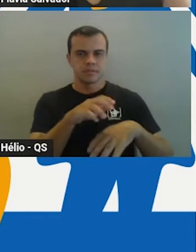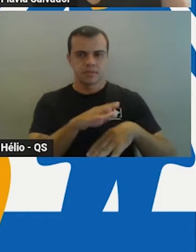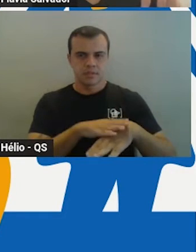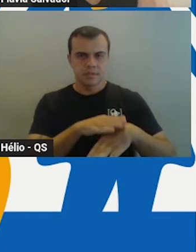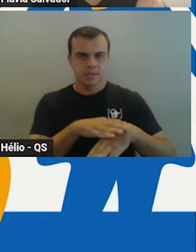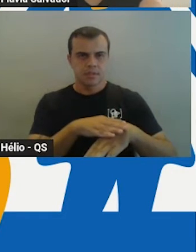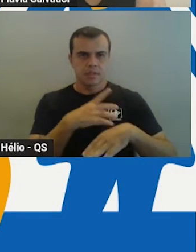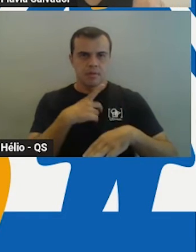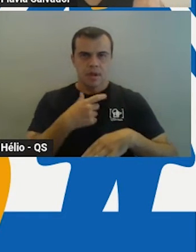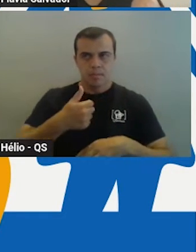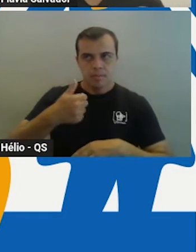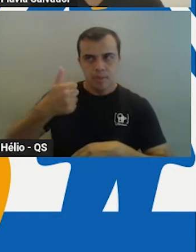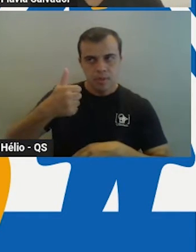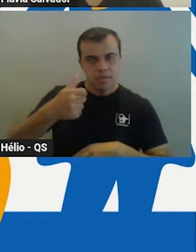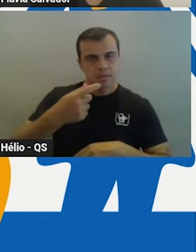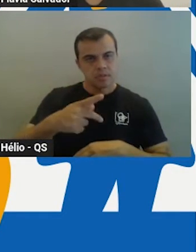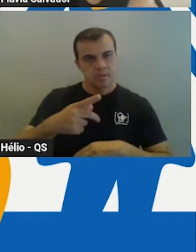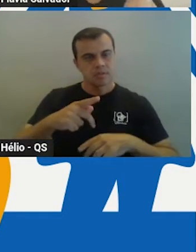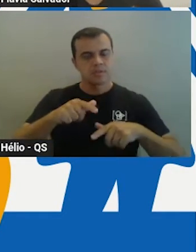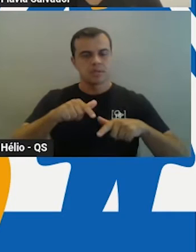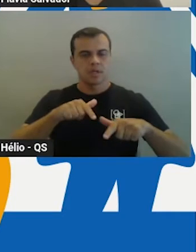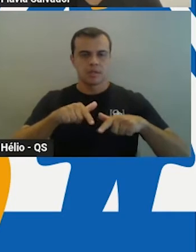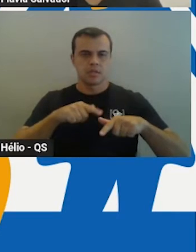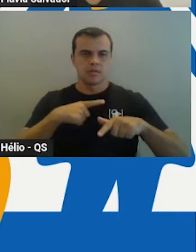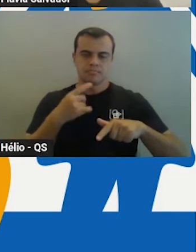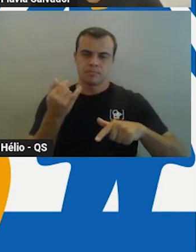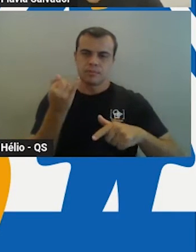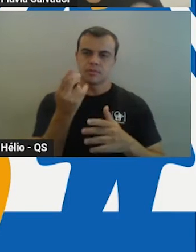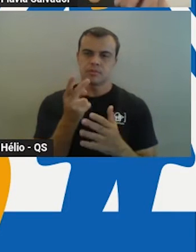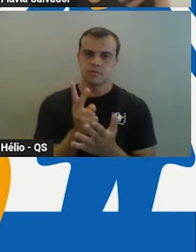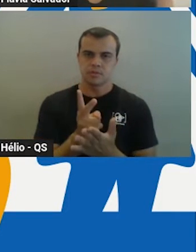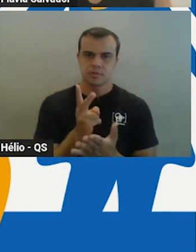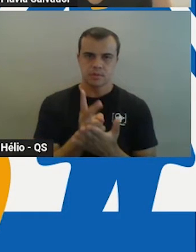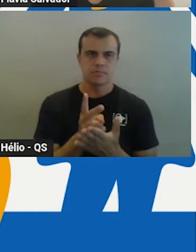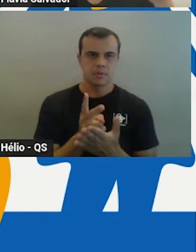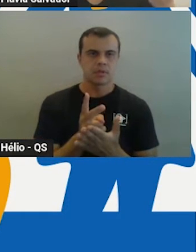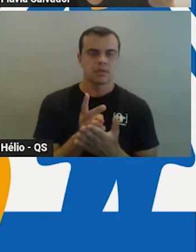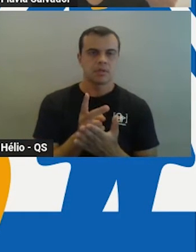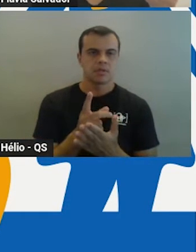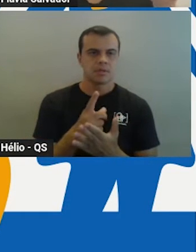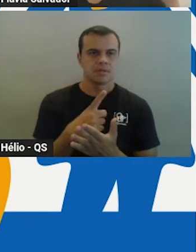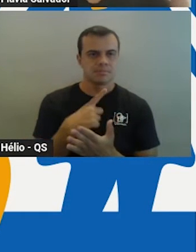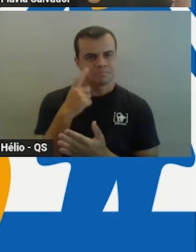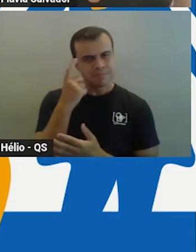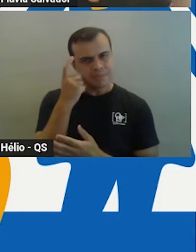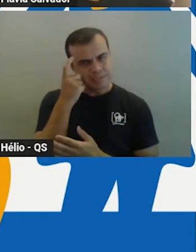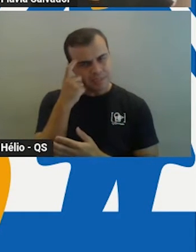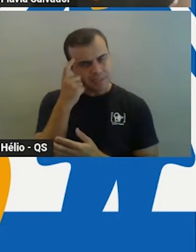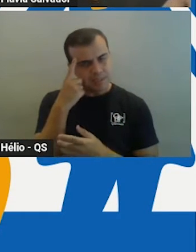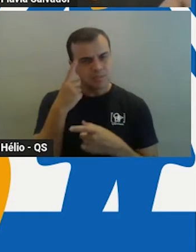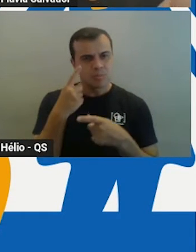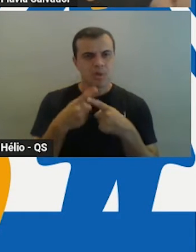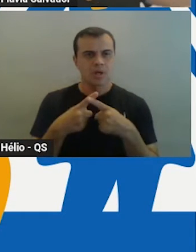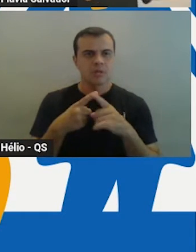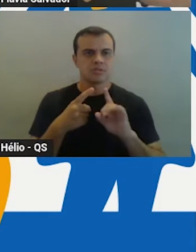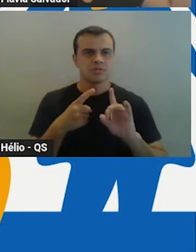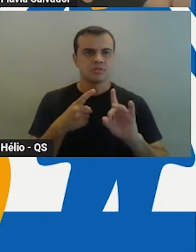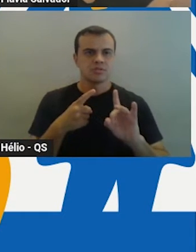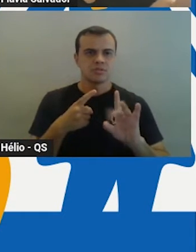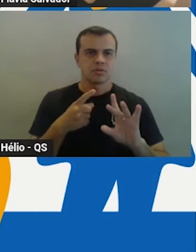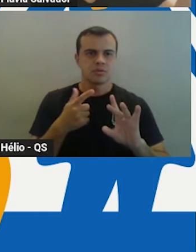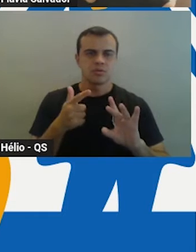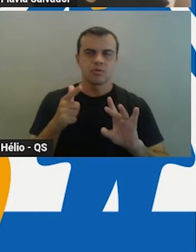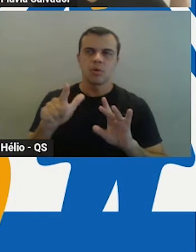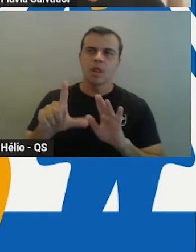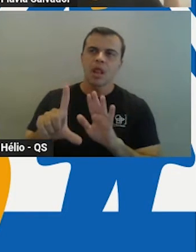sendo protagonistas dessas ações, é importante. É importante eles pensarem, porque isso não é uma coisa que tem que partir de uma